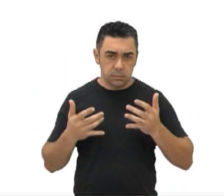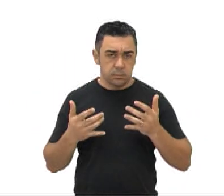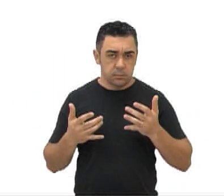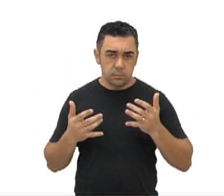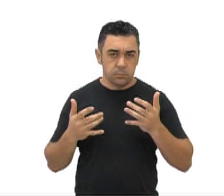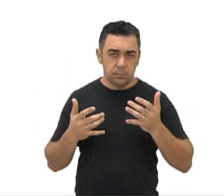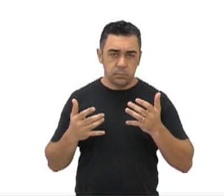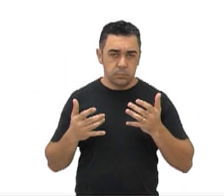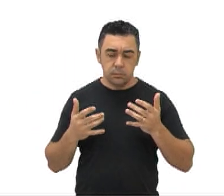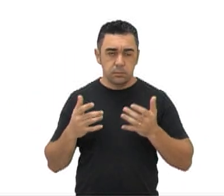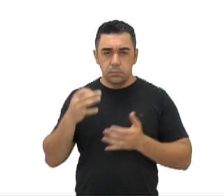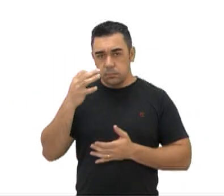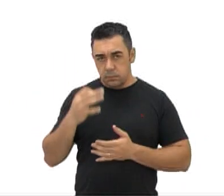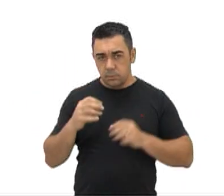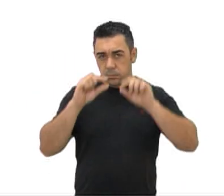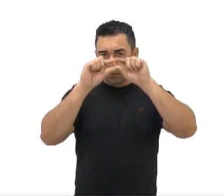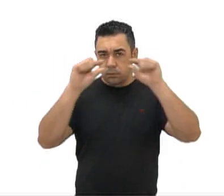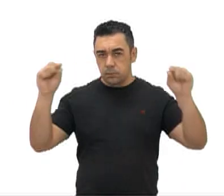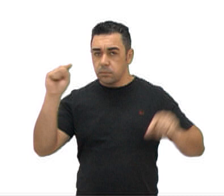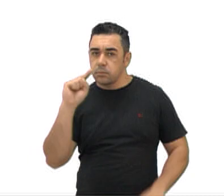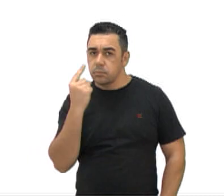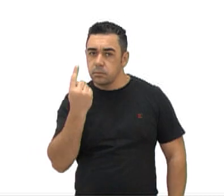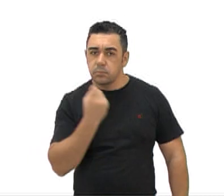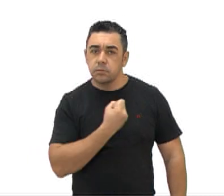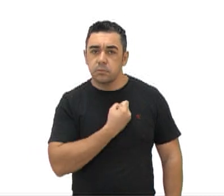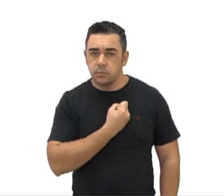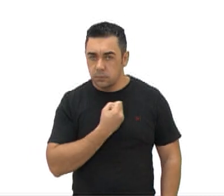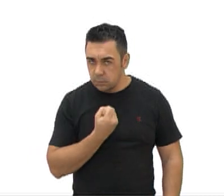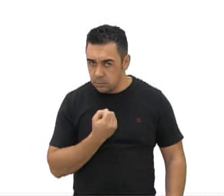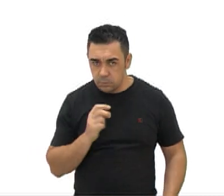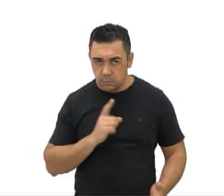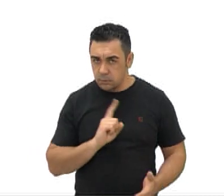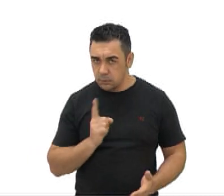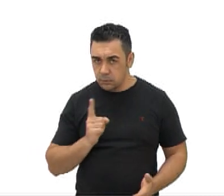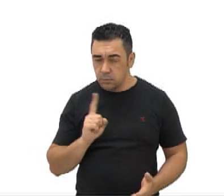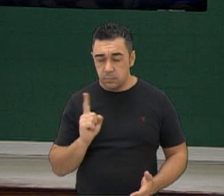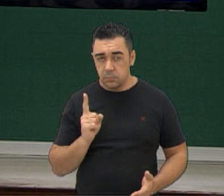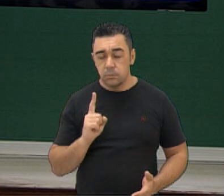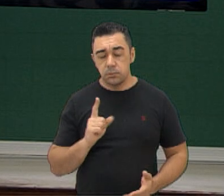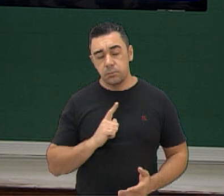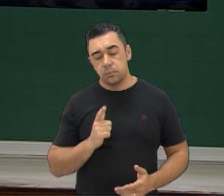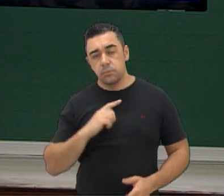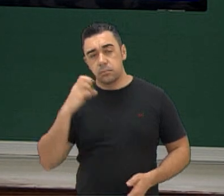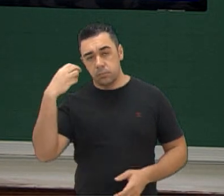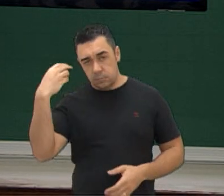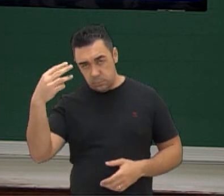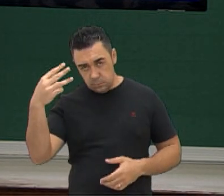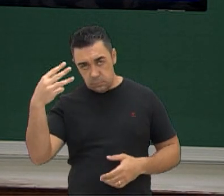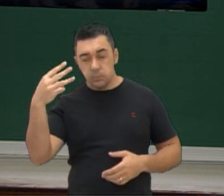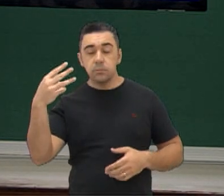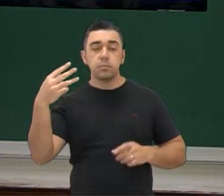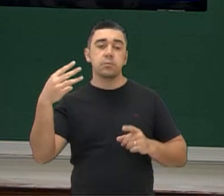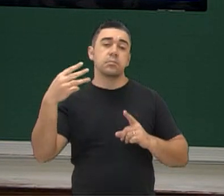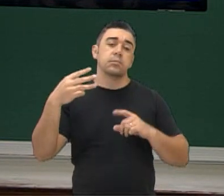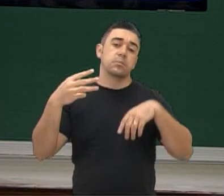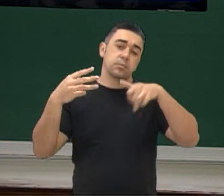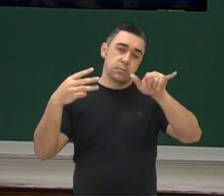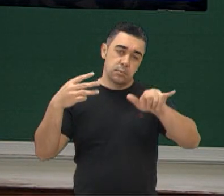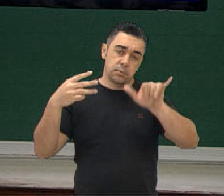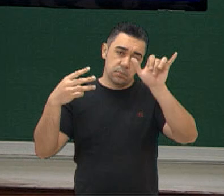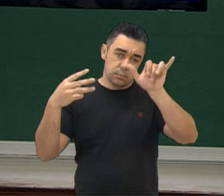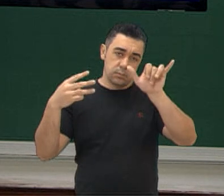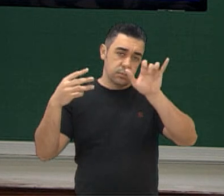está representado por numeral, os dois lados. Ele tem y e